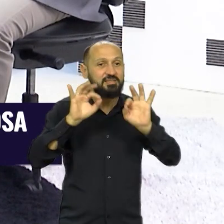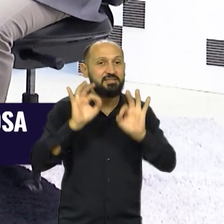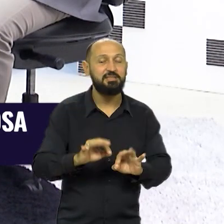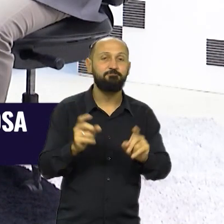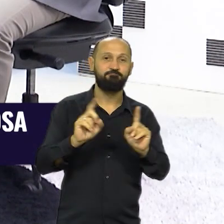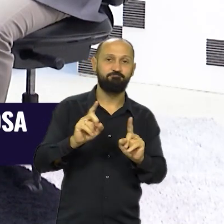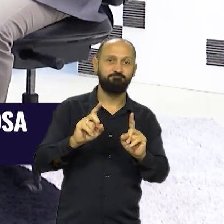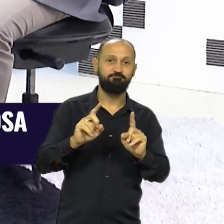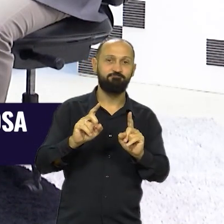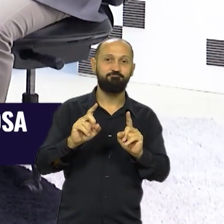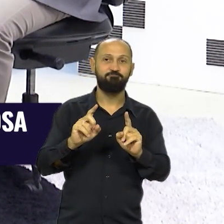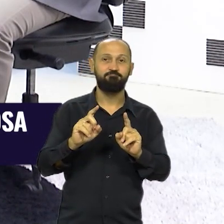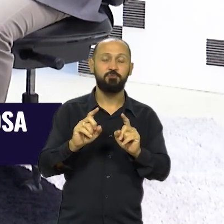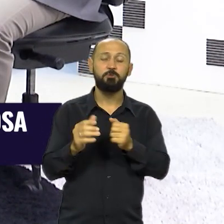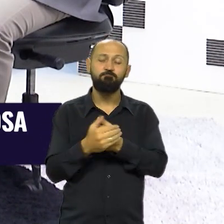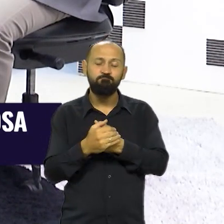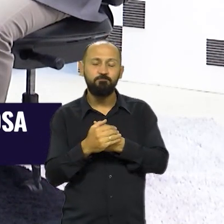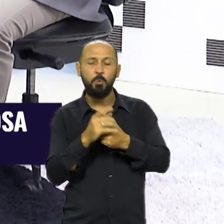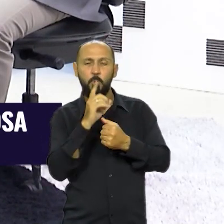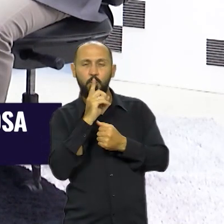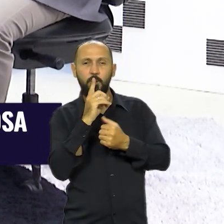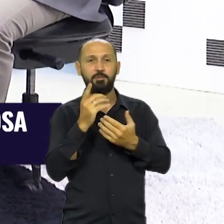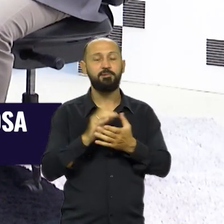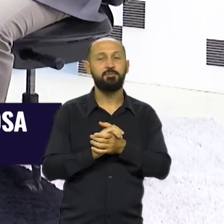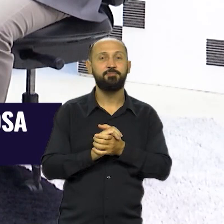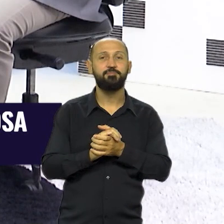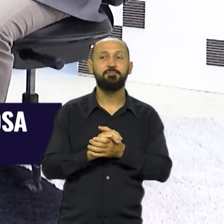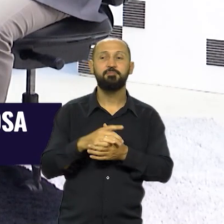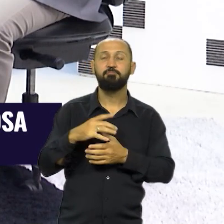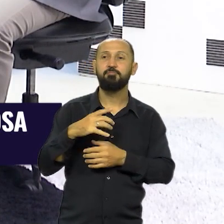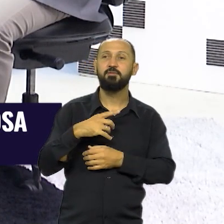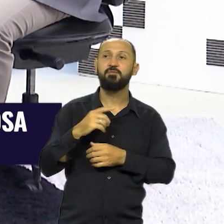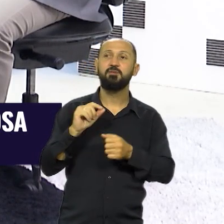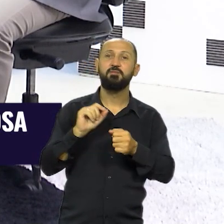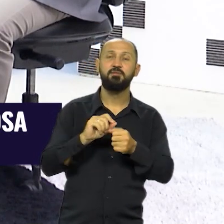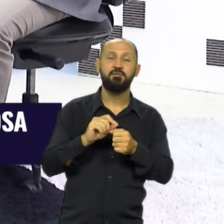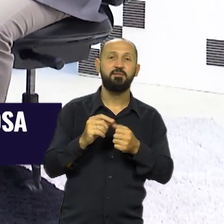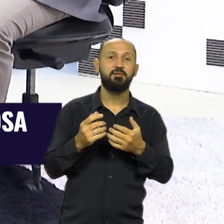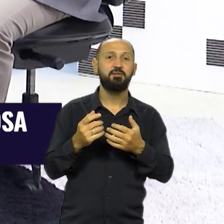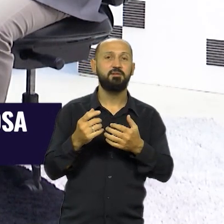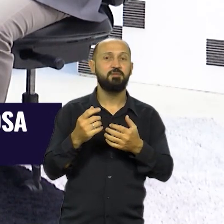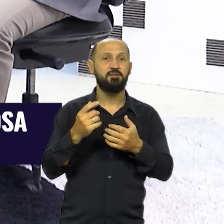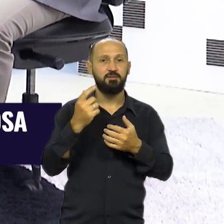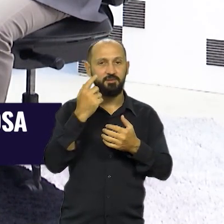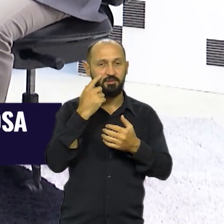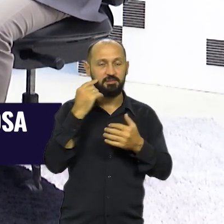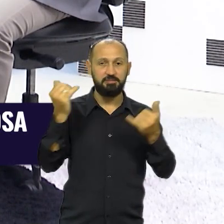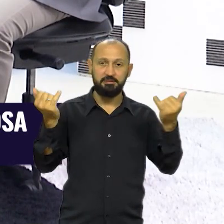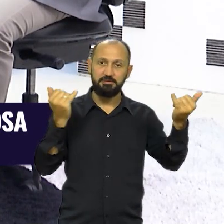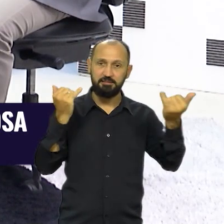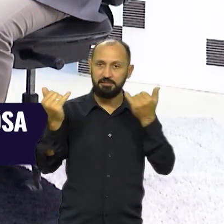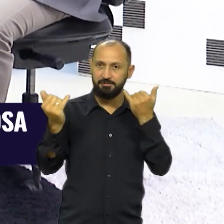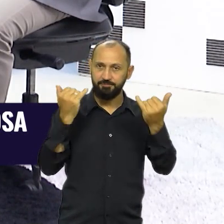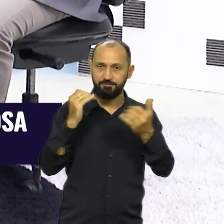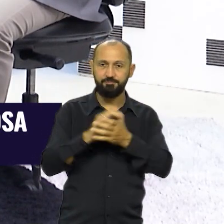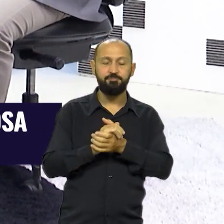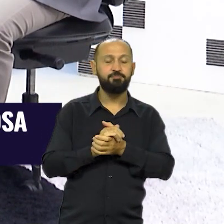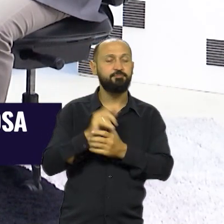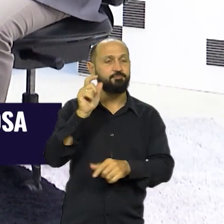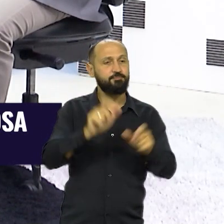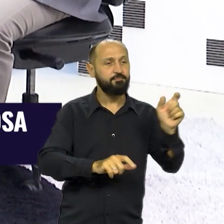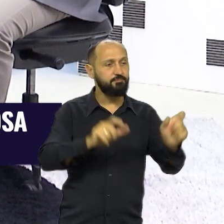Uhum. Existe aquela questão, quando você vai fazer, pegar esses